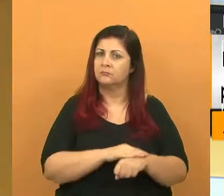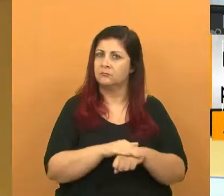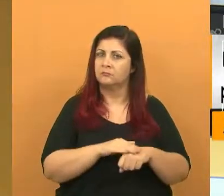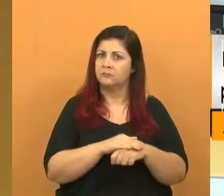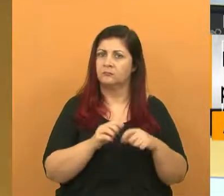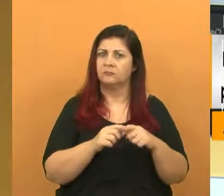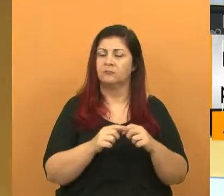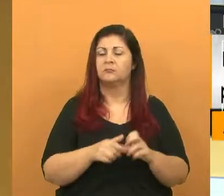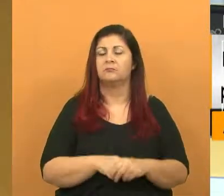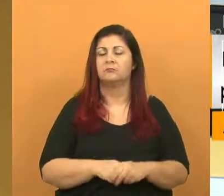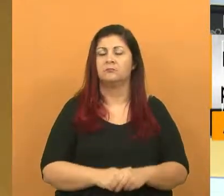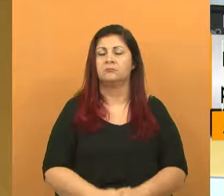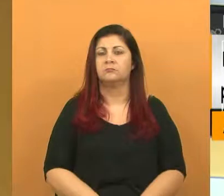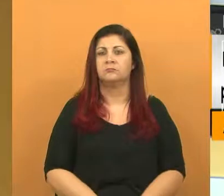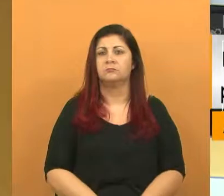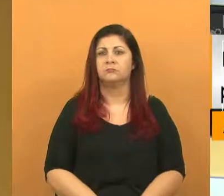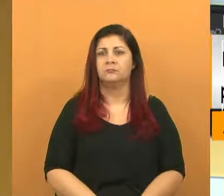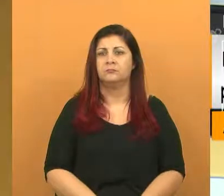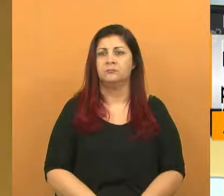Estive lá.